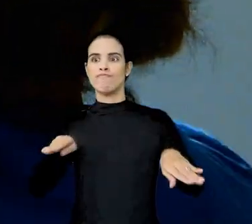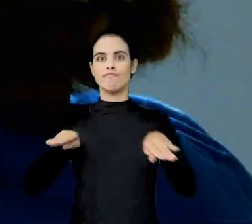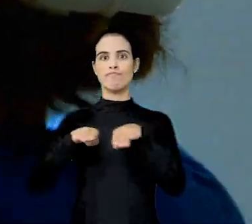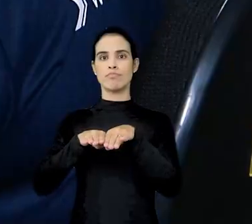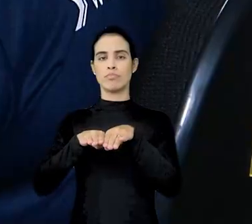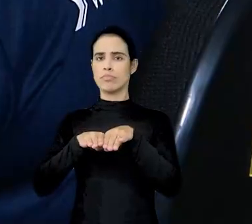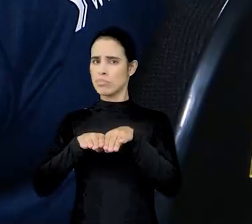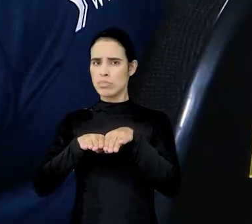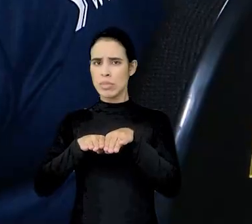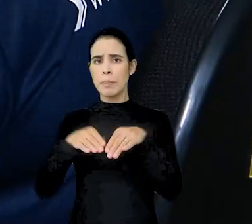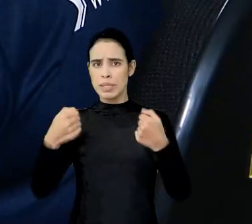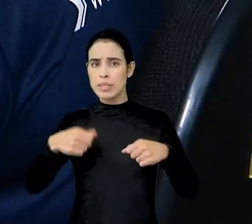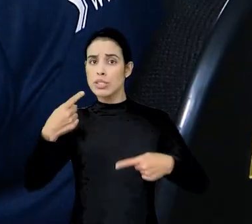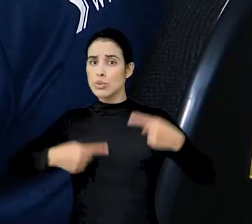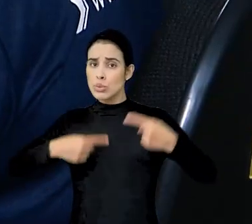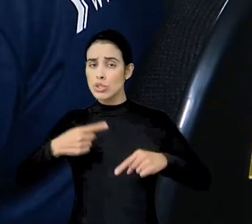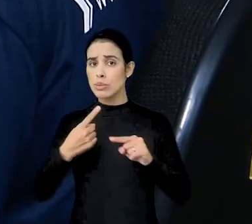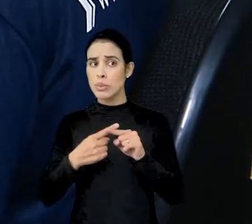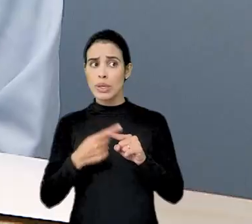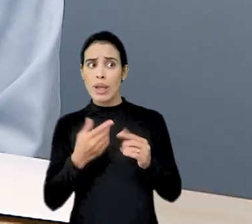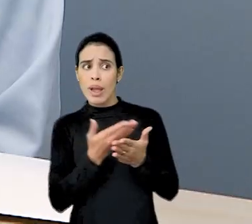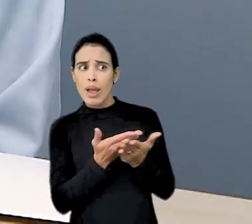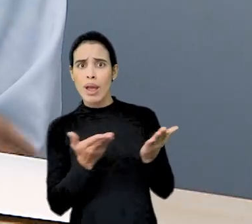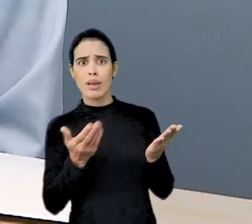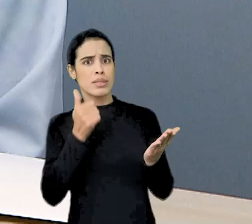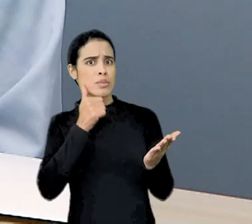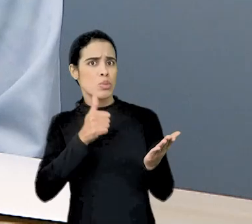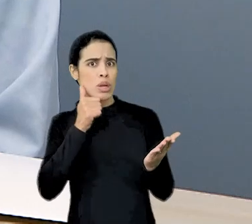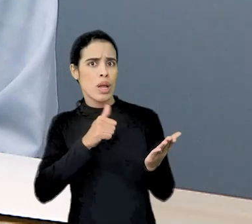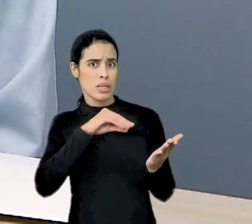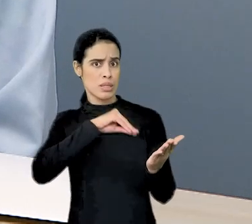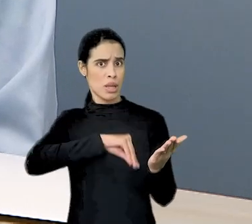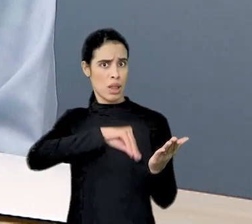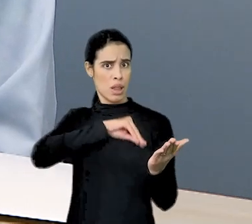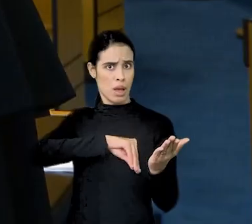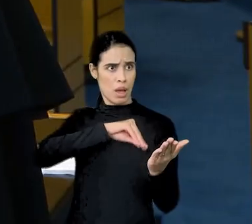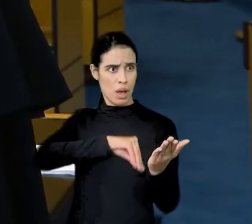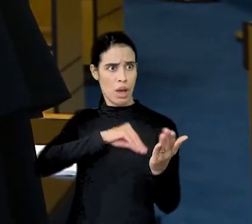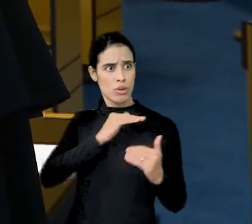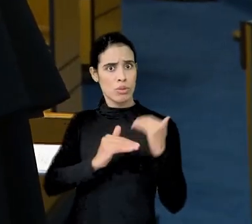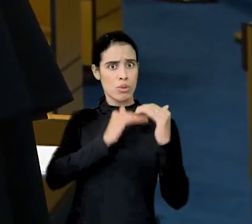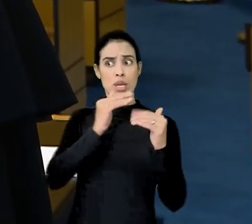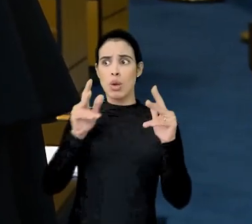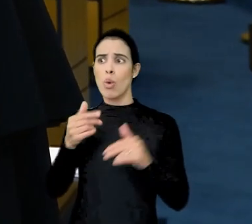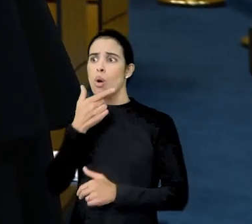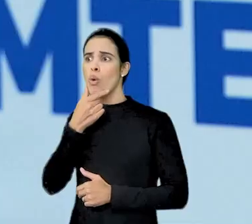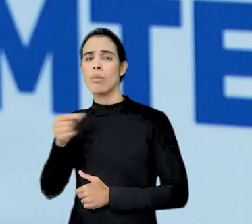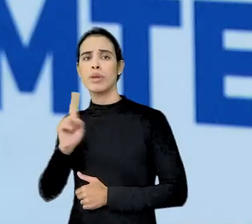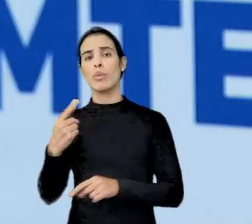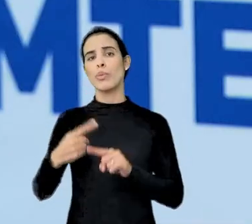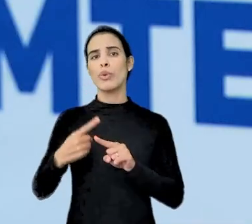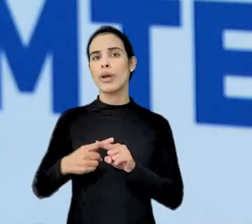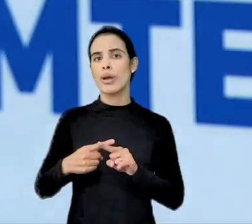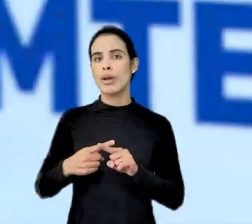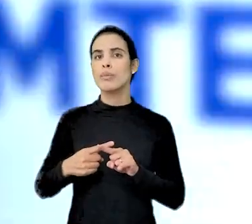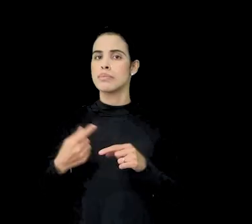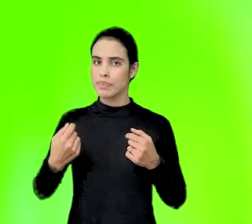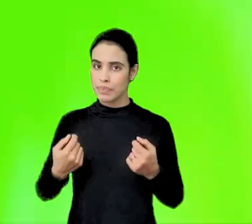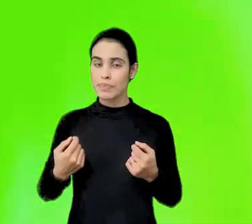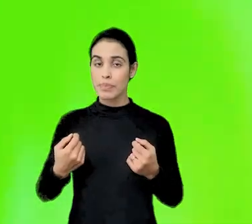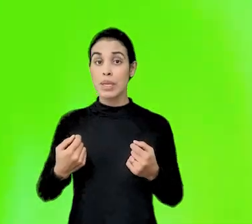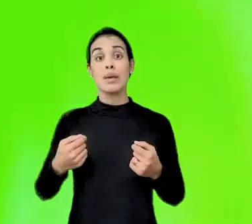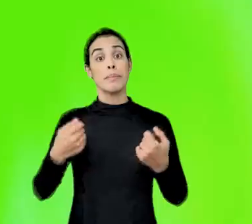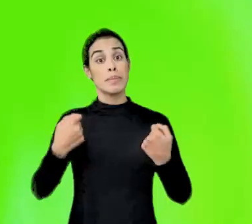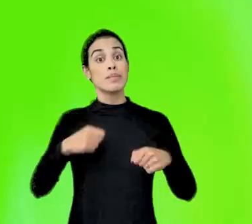por que as pessoas não são contratadas pelo mesmo salário, por que as mulheres não têm a mesma chance de promoção do que os homens.